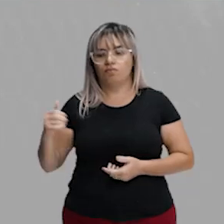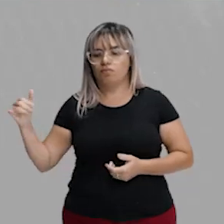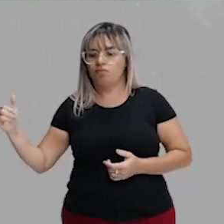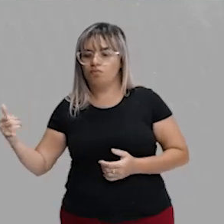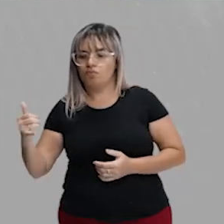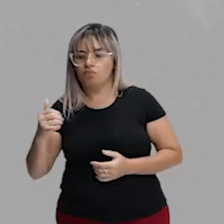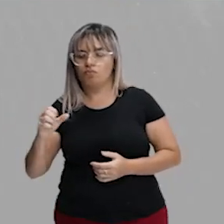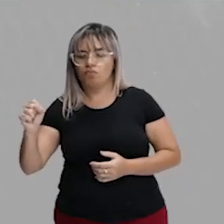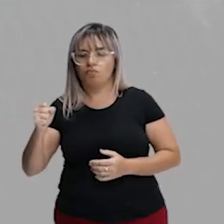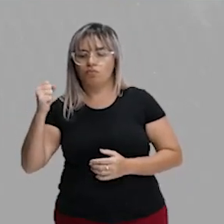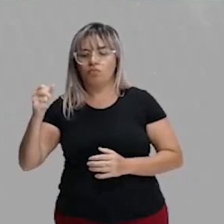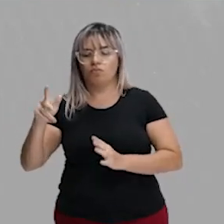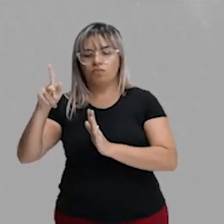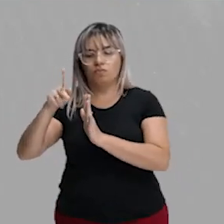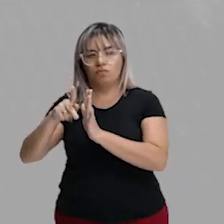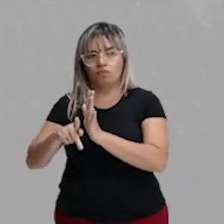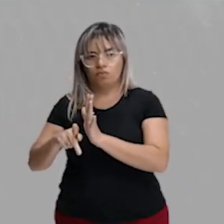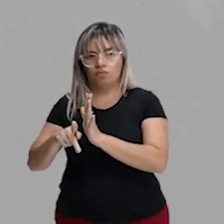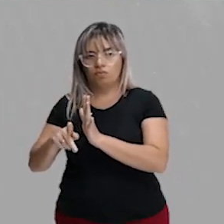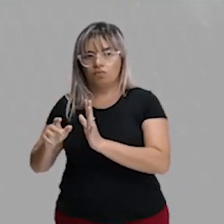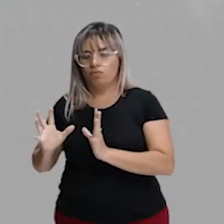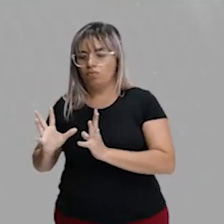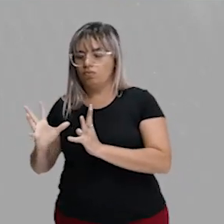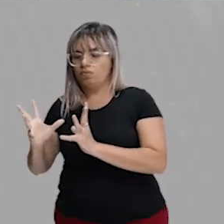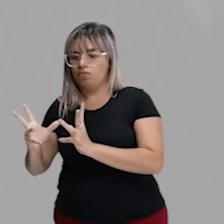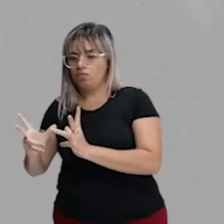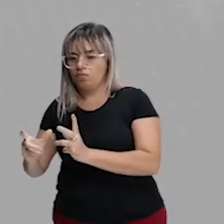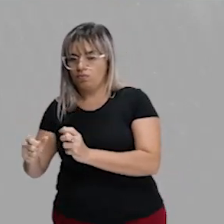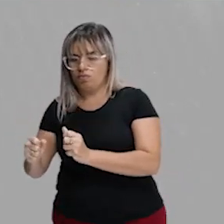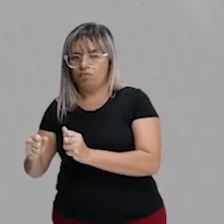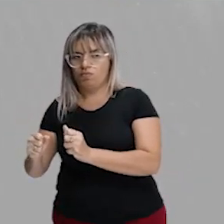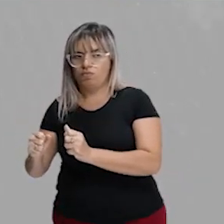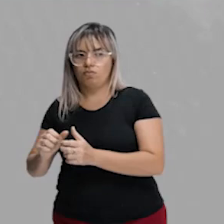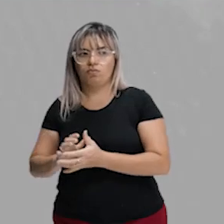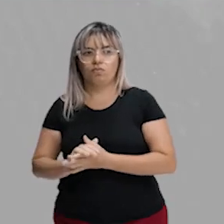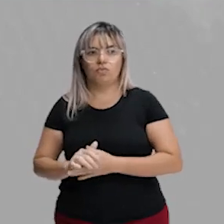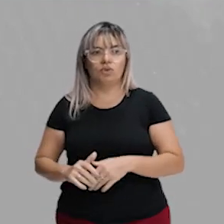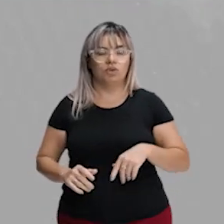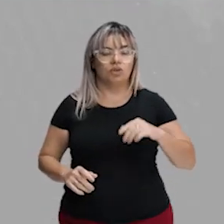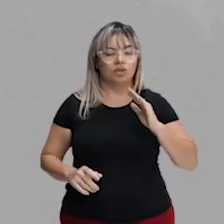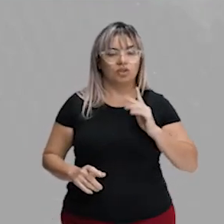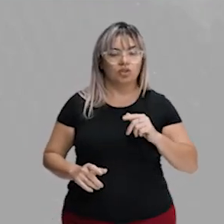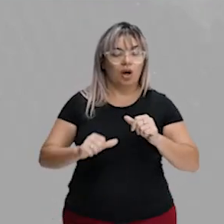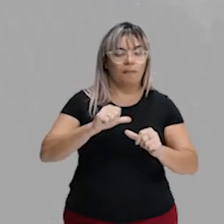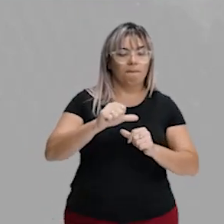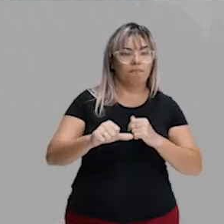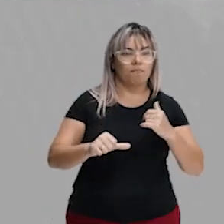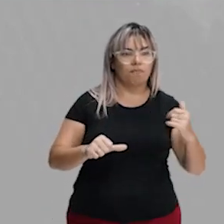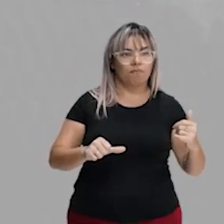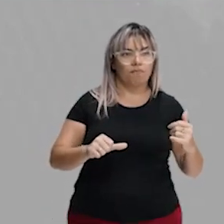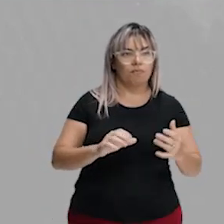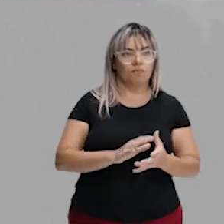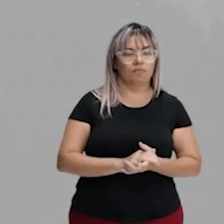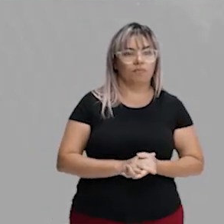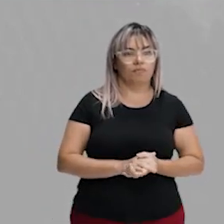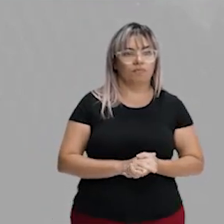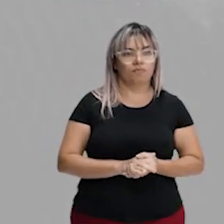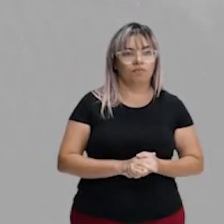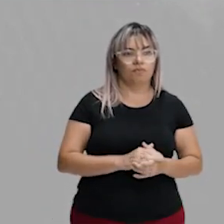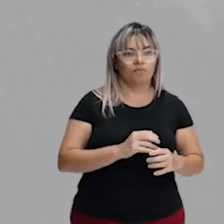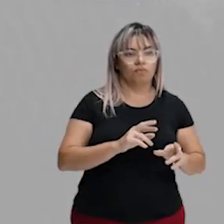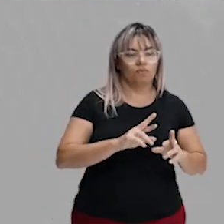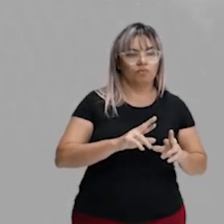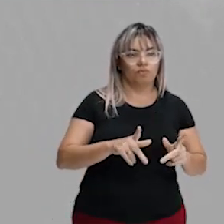receptor. Quem é total do receptor se torna potência